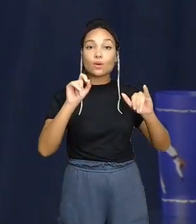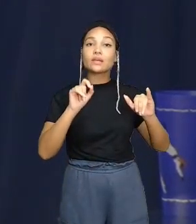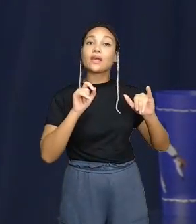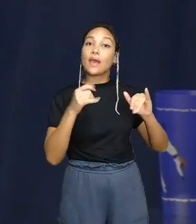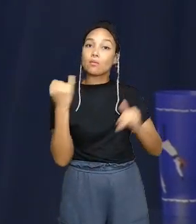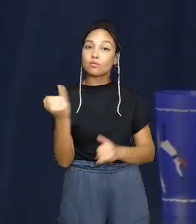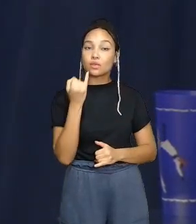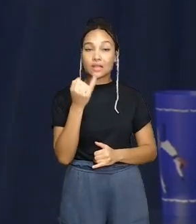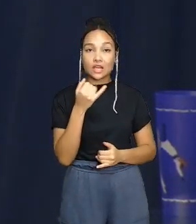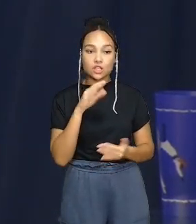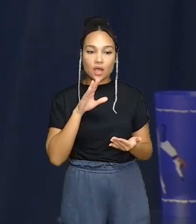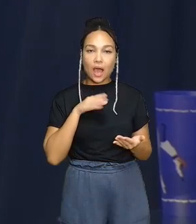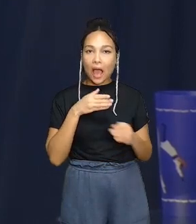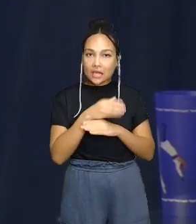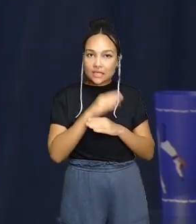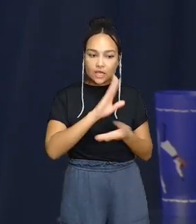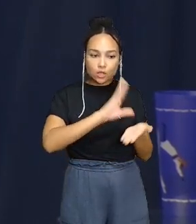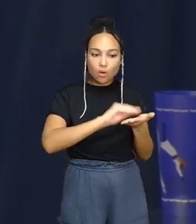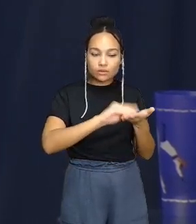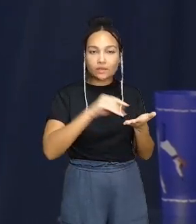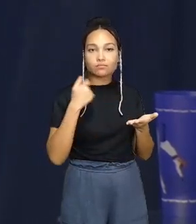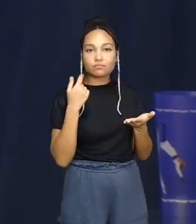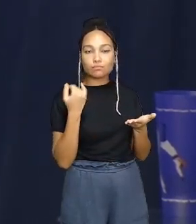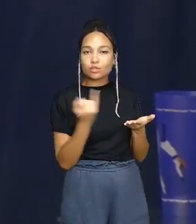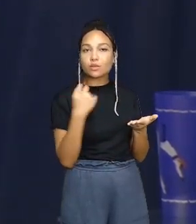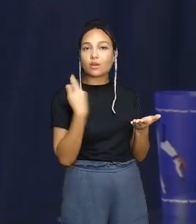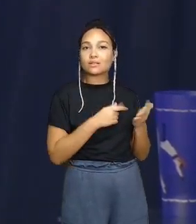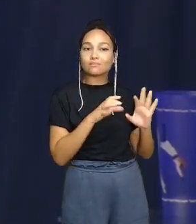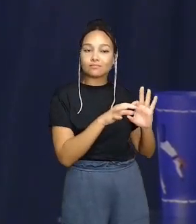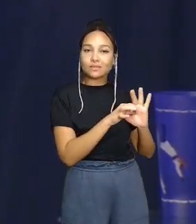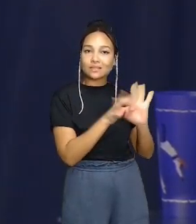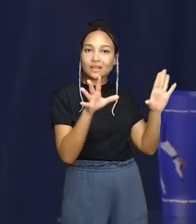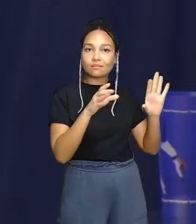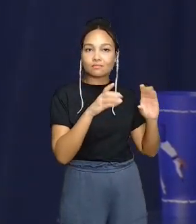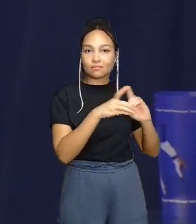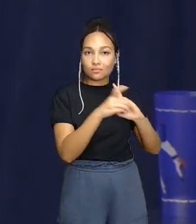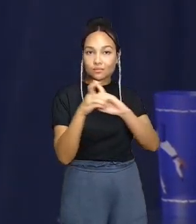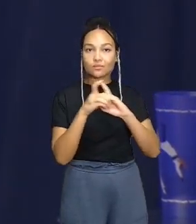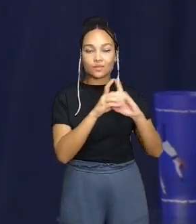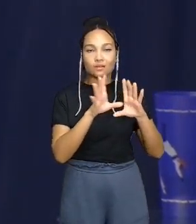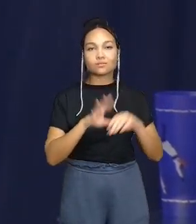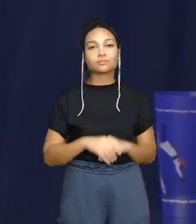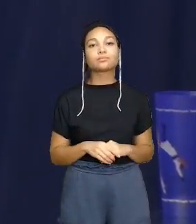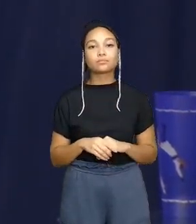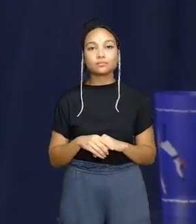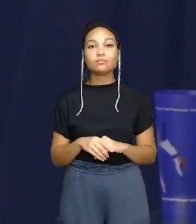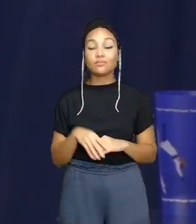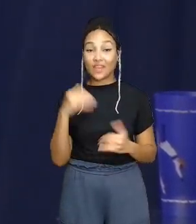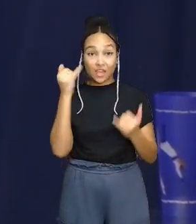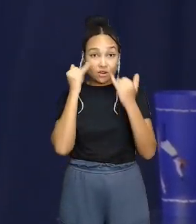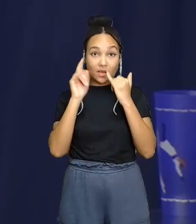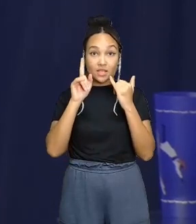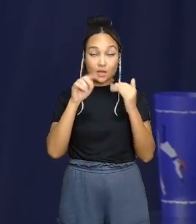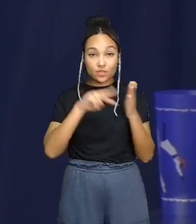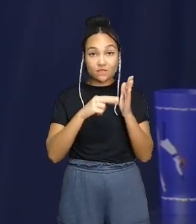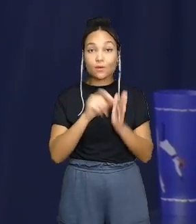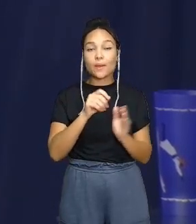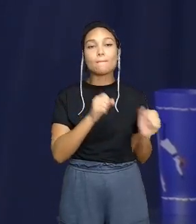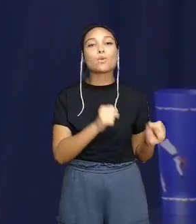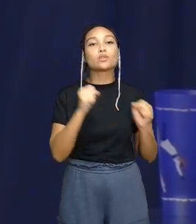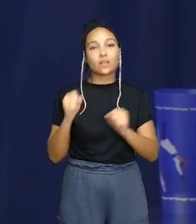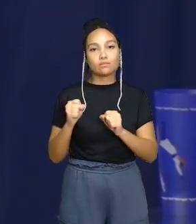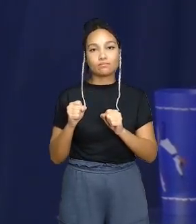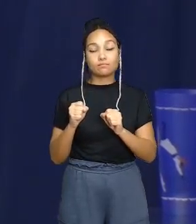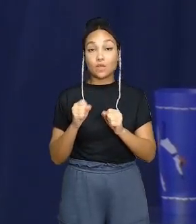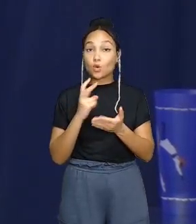dados e informação é poder, né? Como jornalista, né, Tati? Assim, informação é poder. Então, o máximo de informação que a